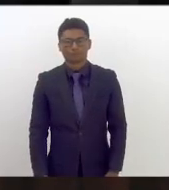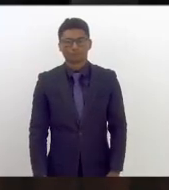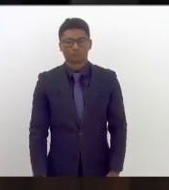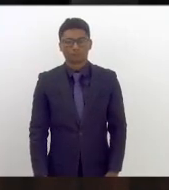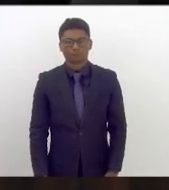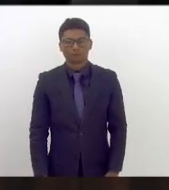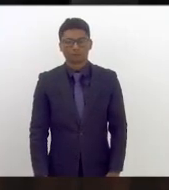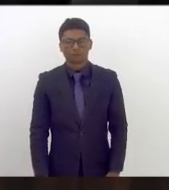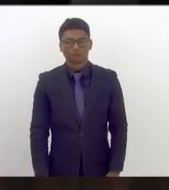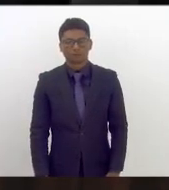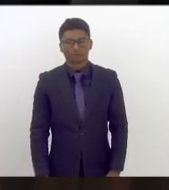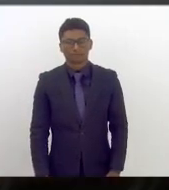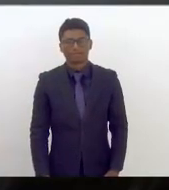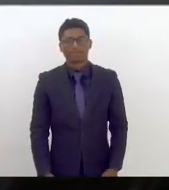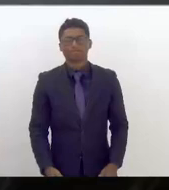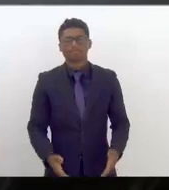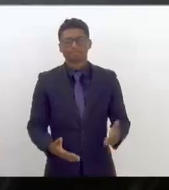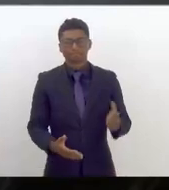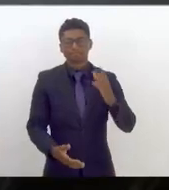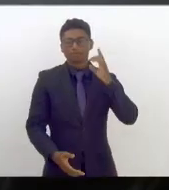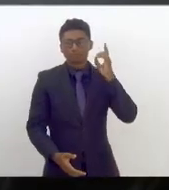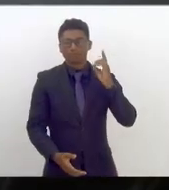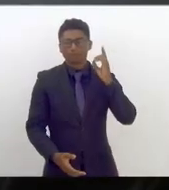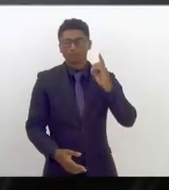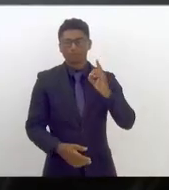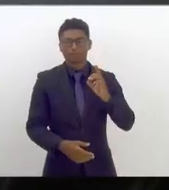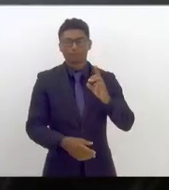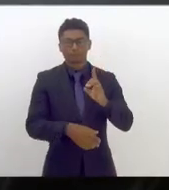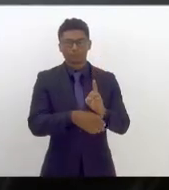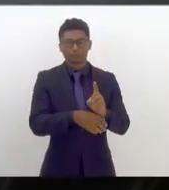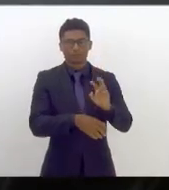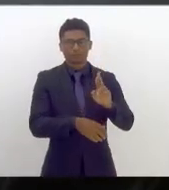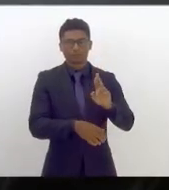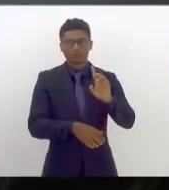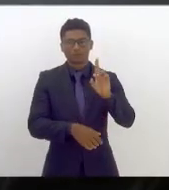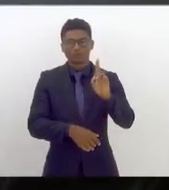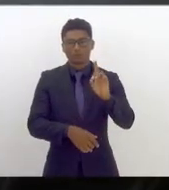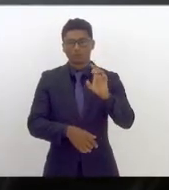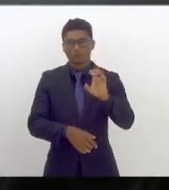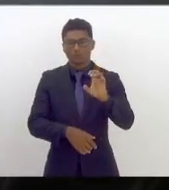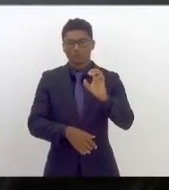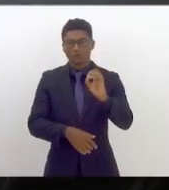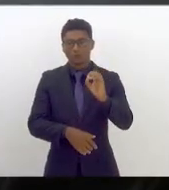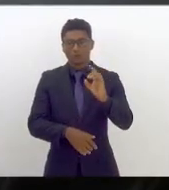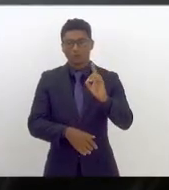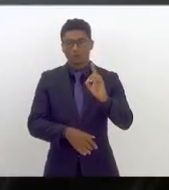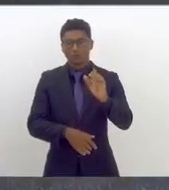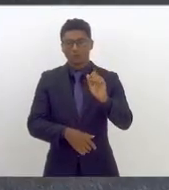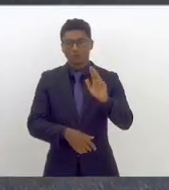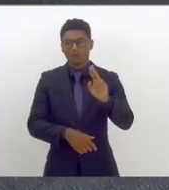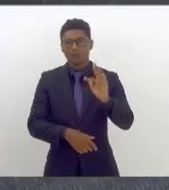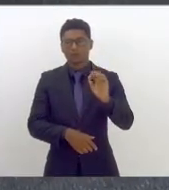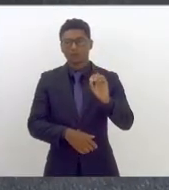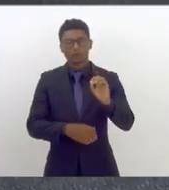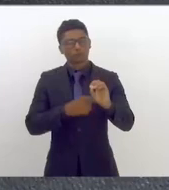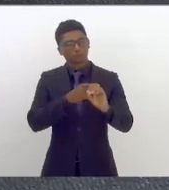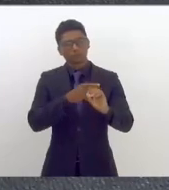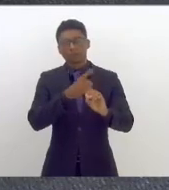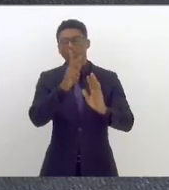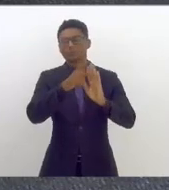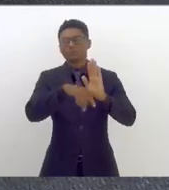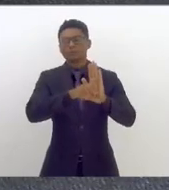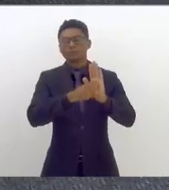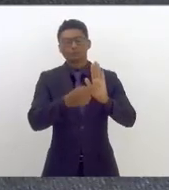O deputado doutor Deodalto, que muito nos ajuda na Comissão de Saúde, ele apresenta um projeto que cria,